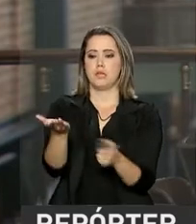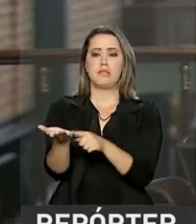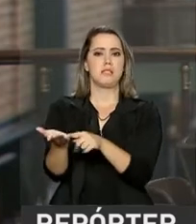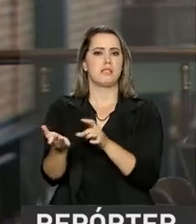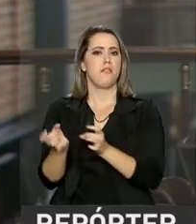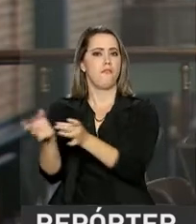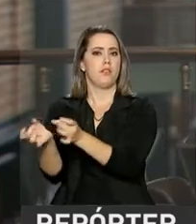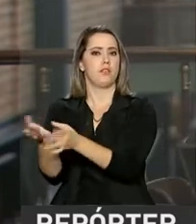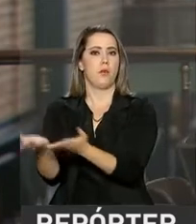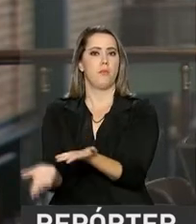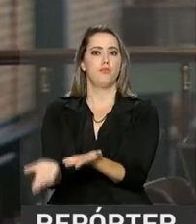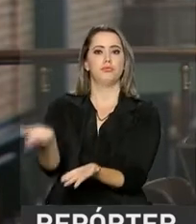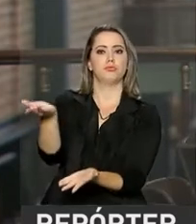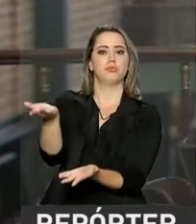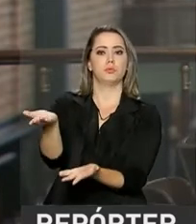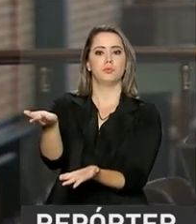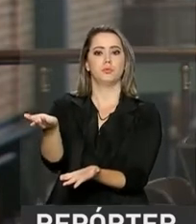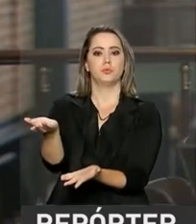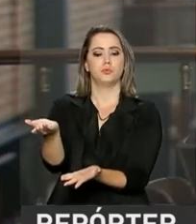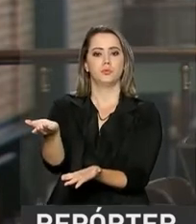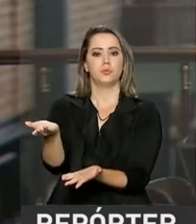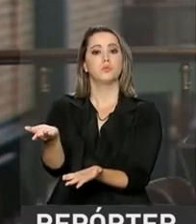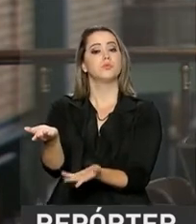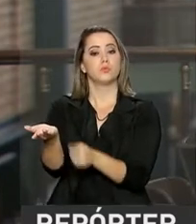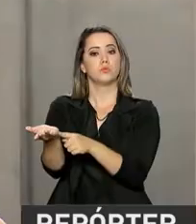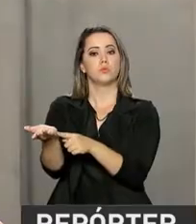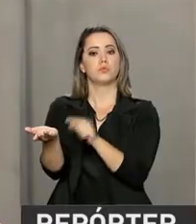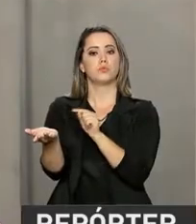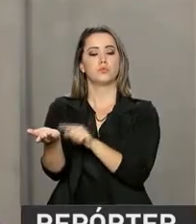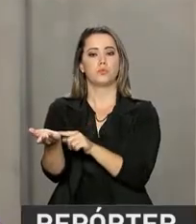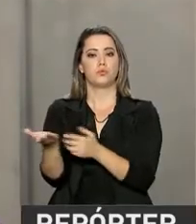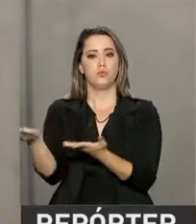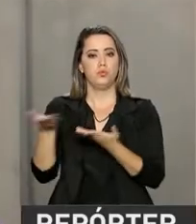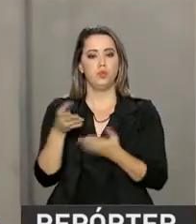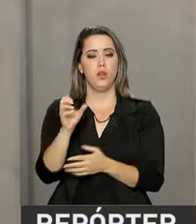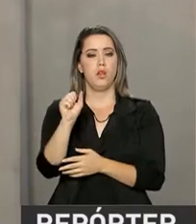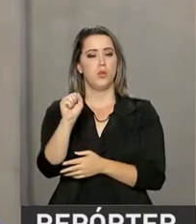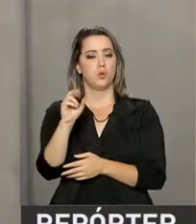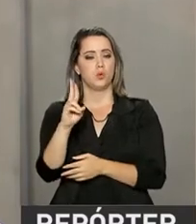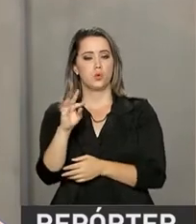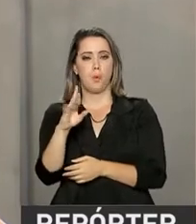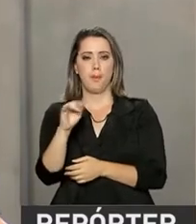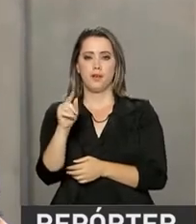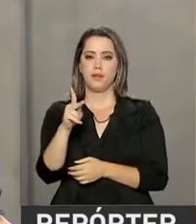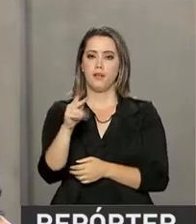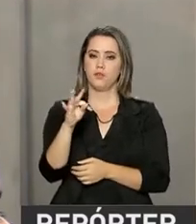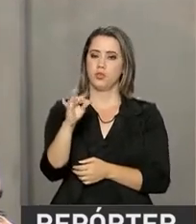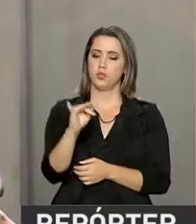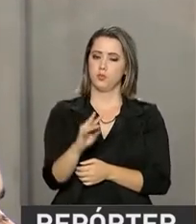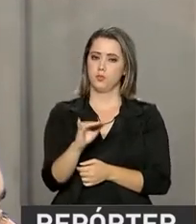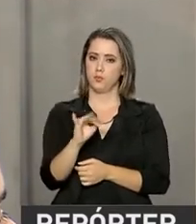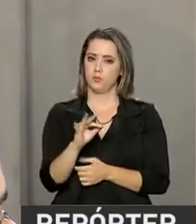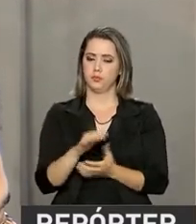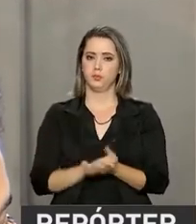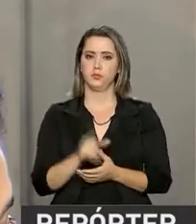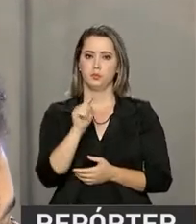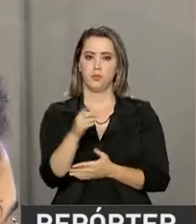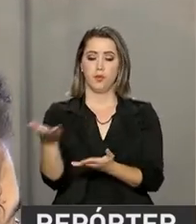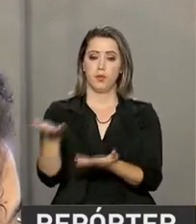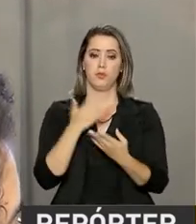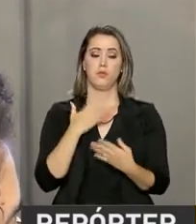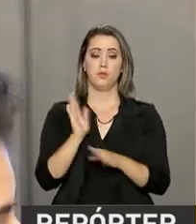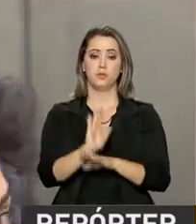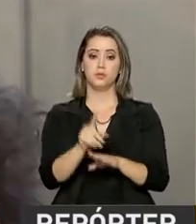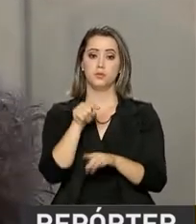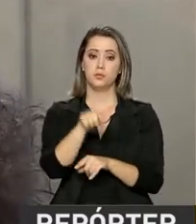de outros países bem o superávit o que tem causado esse excelente resultado do lado da exportação